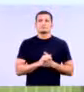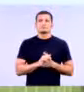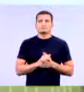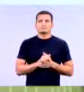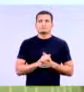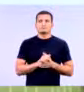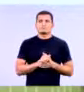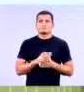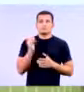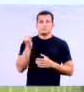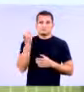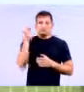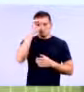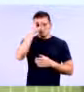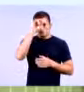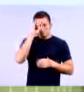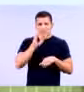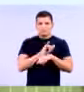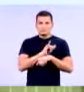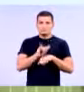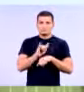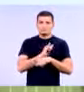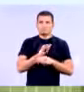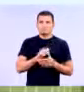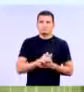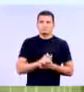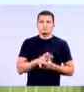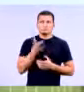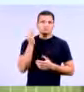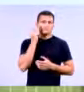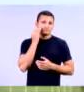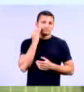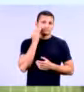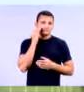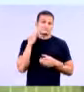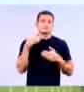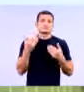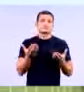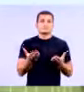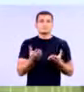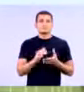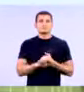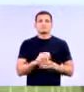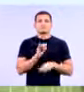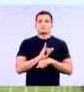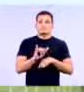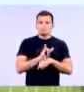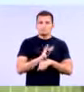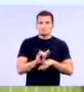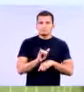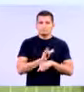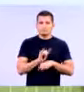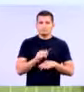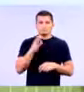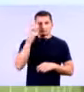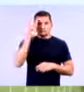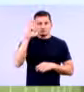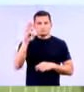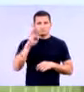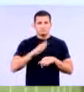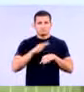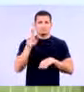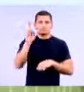É importante aprender essas técnicas. Vamos verificar quais são as técnicas que nós observamos, as principais, as